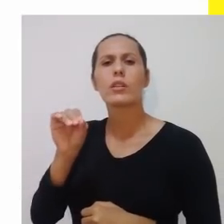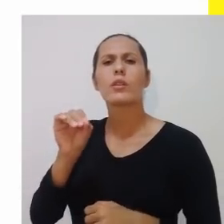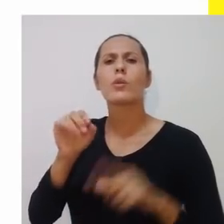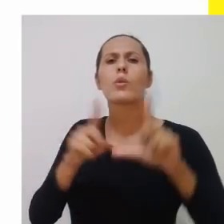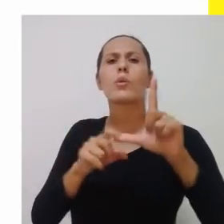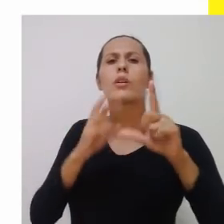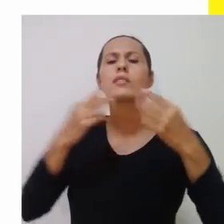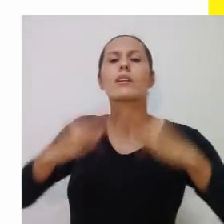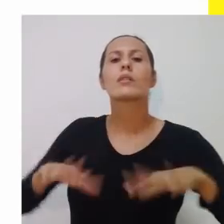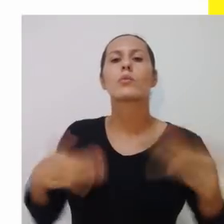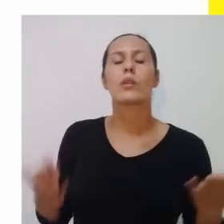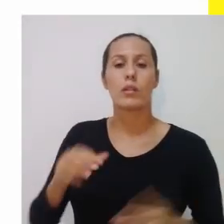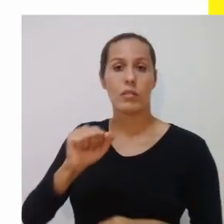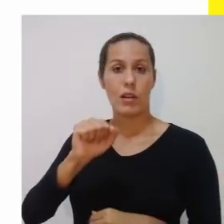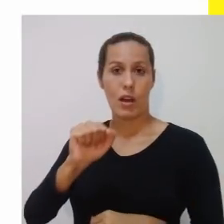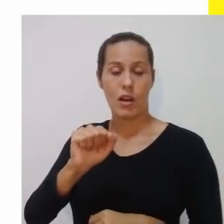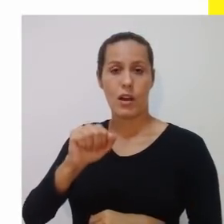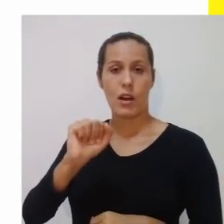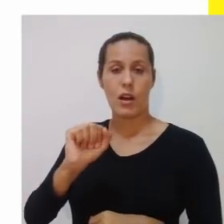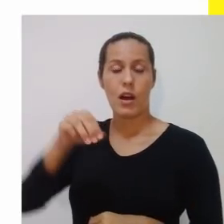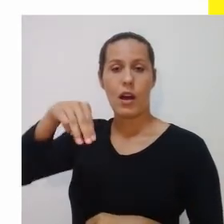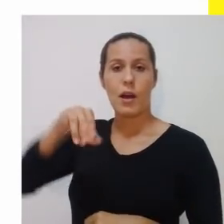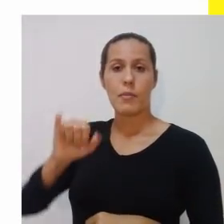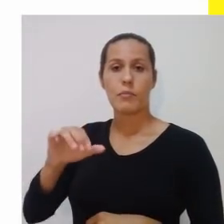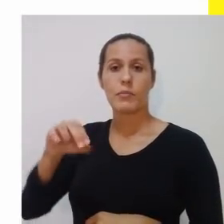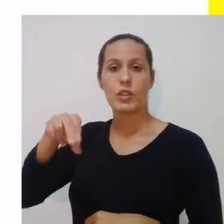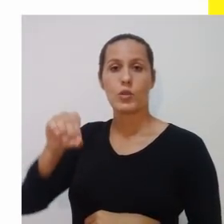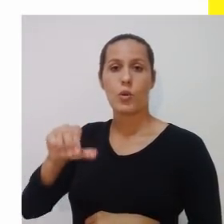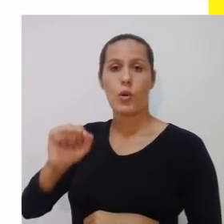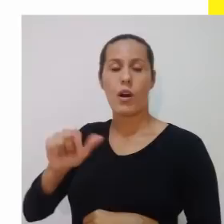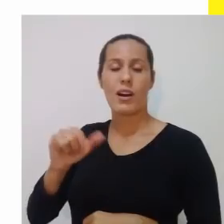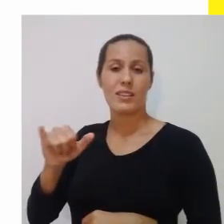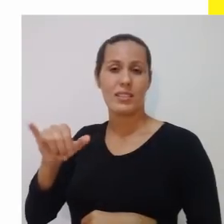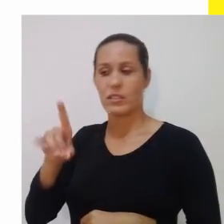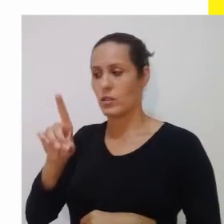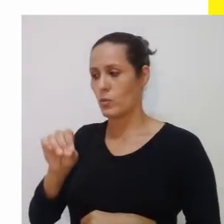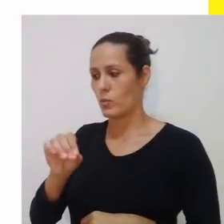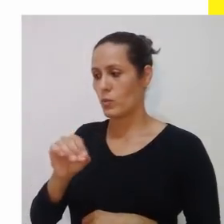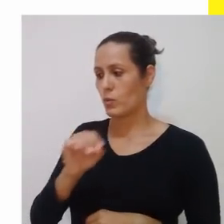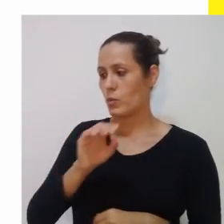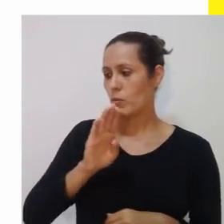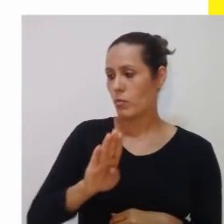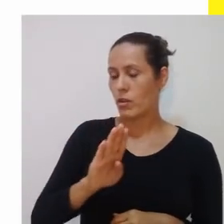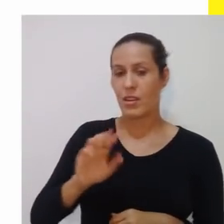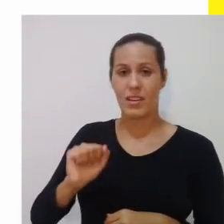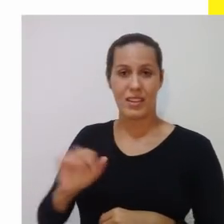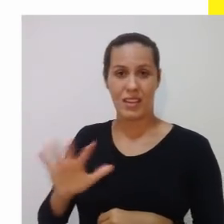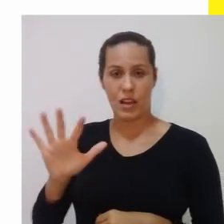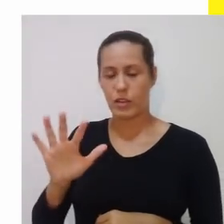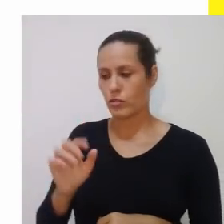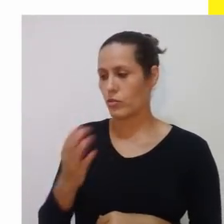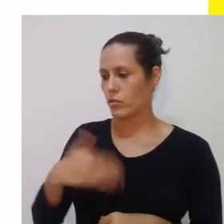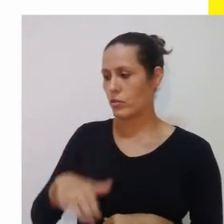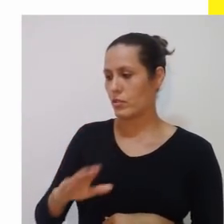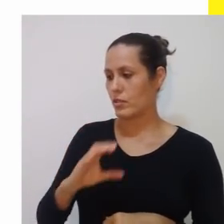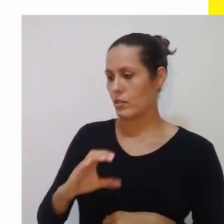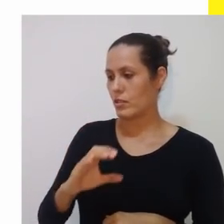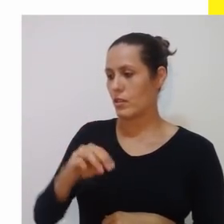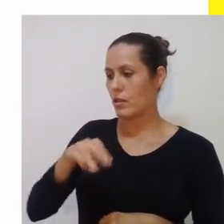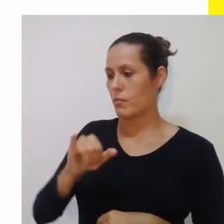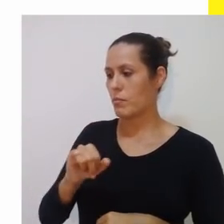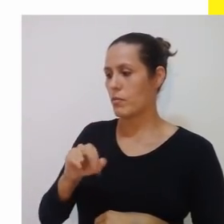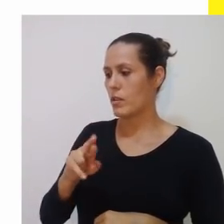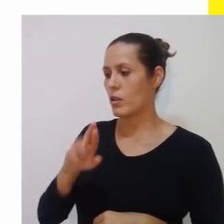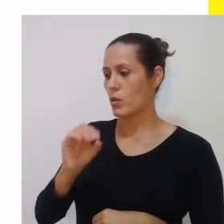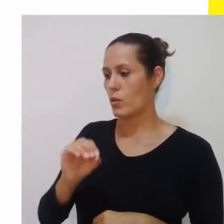diz aminoácido. Letra B diz gás. Na letra C diz micro-organismo.